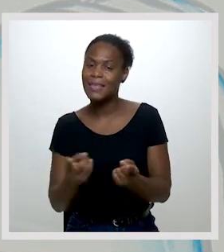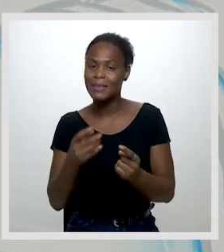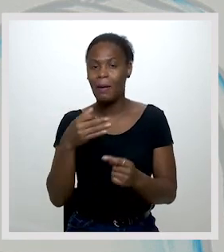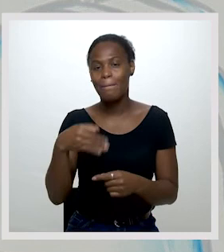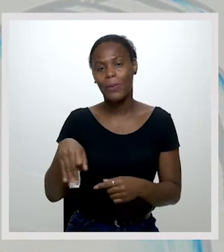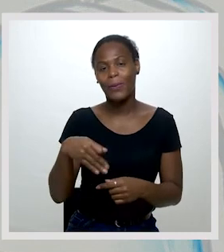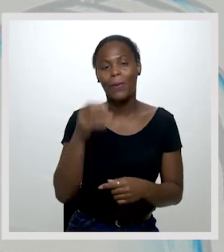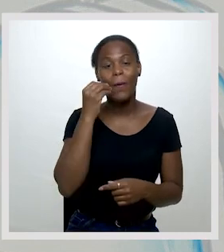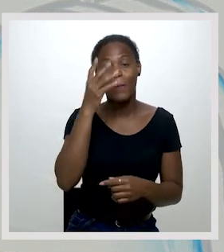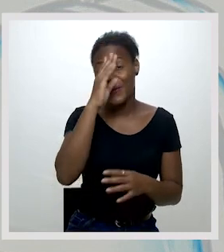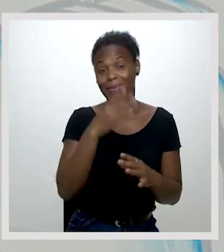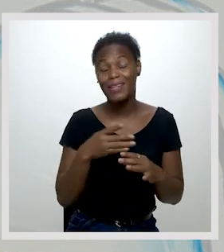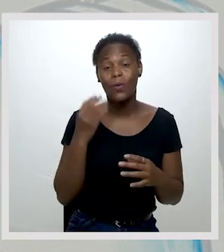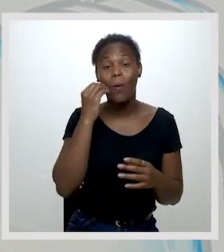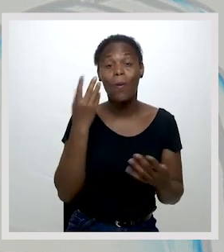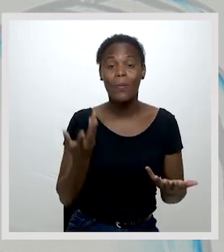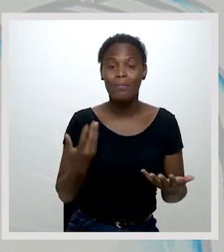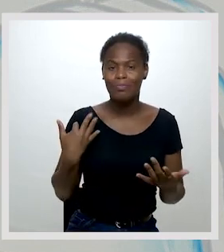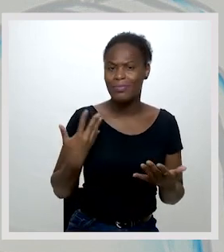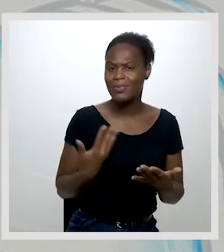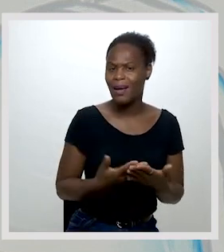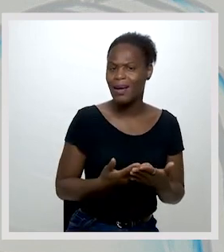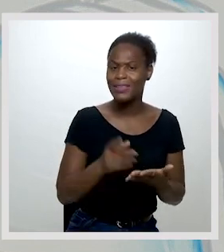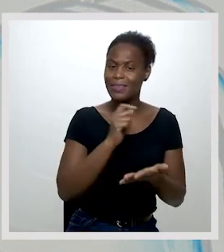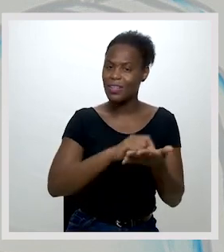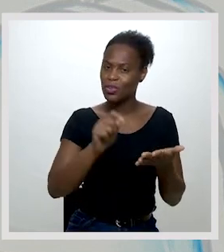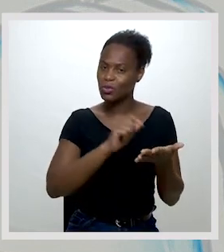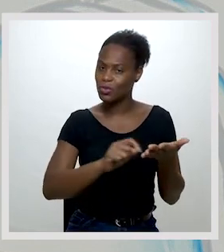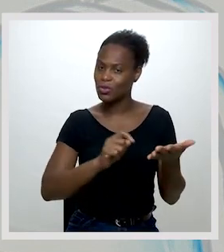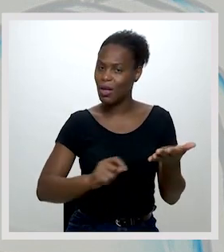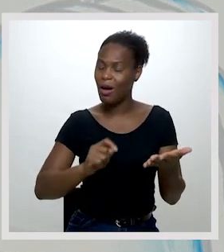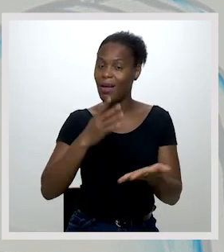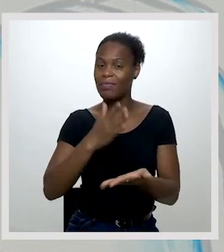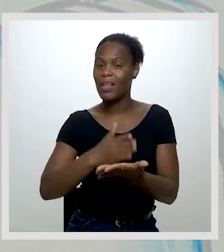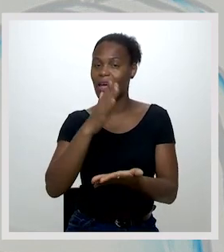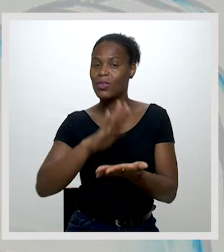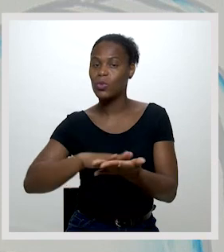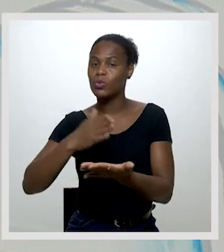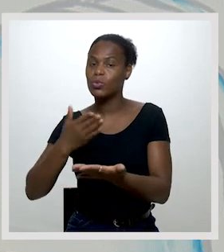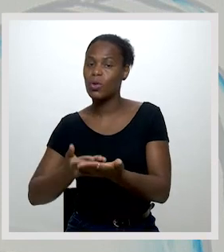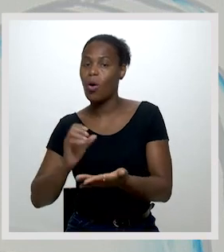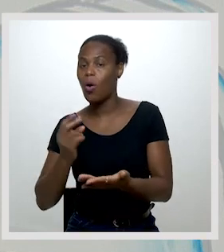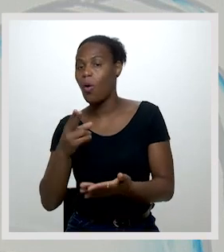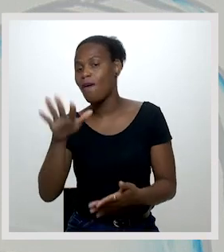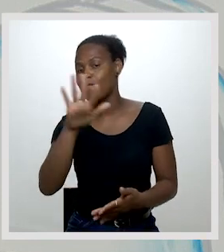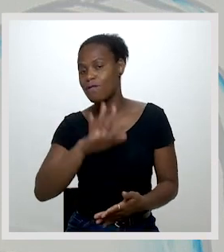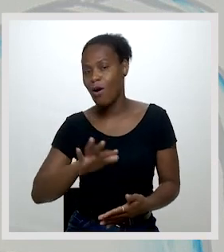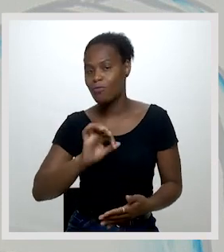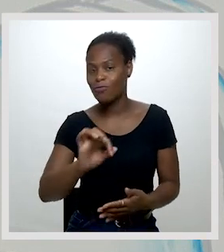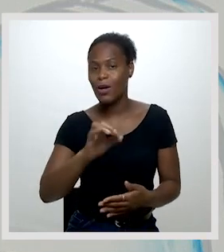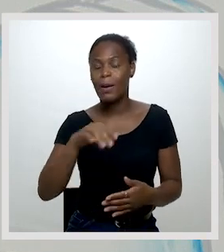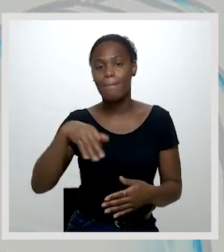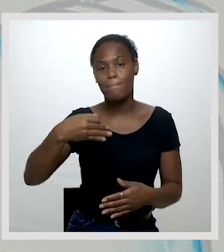síntese proteica, como é que acontece. Desde da transcrição até a tradução ou a